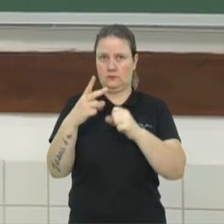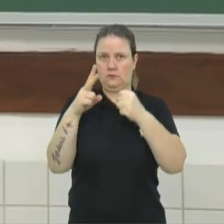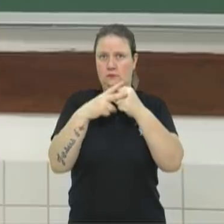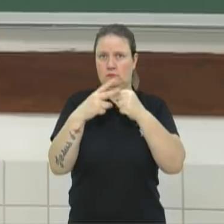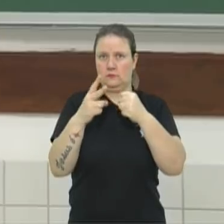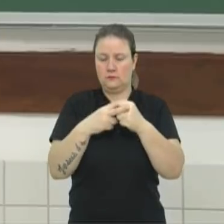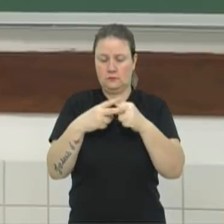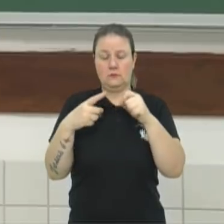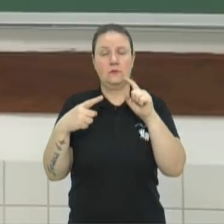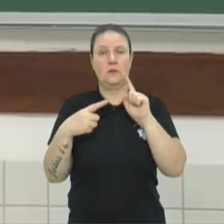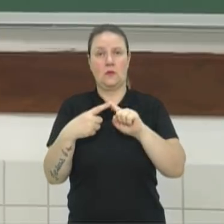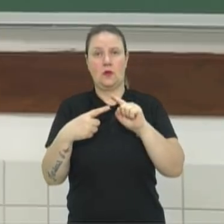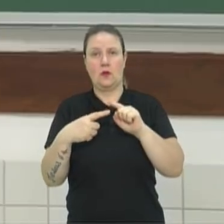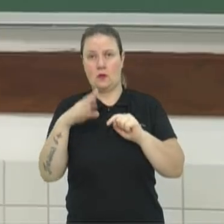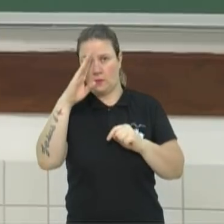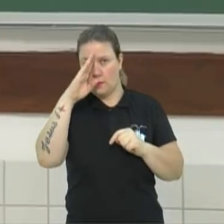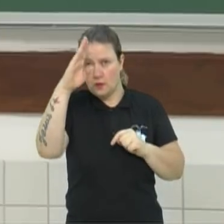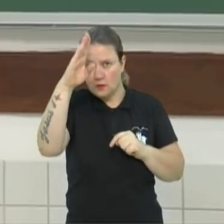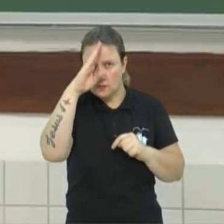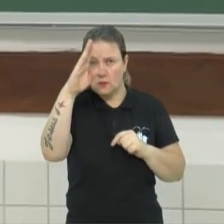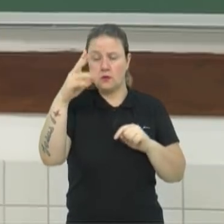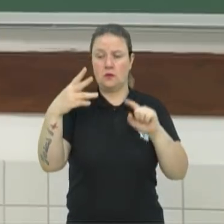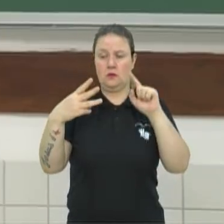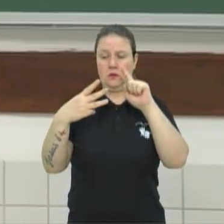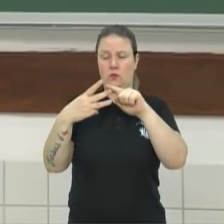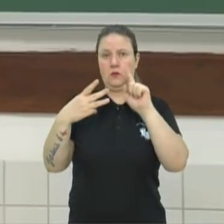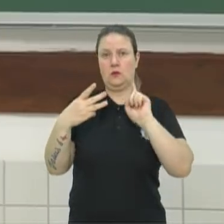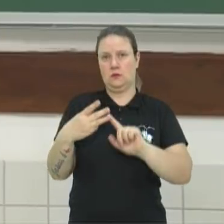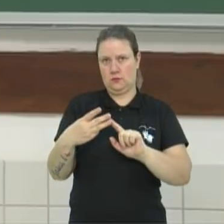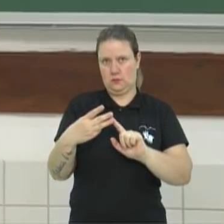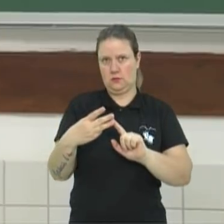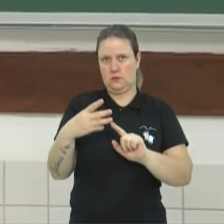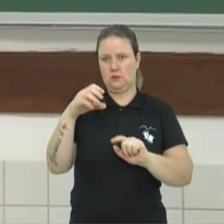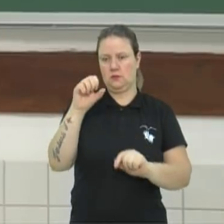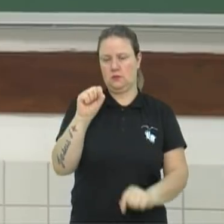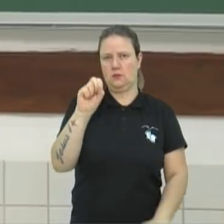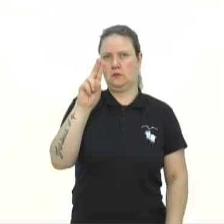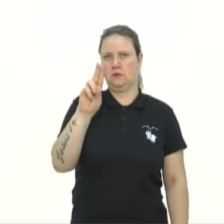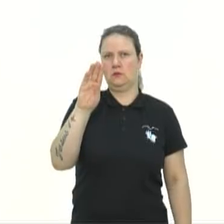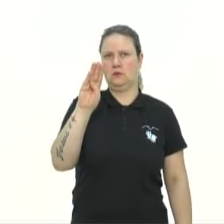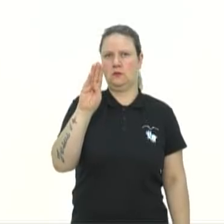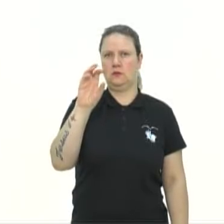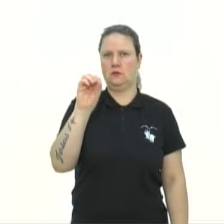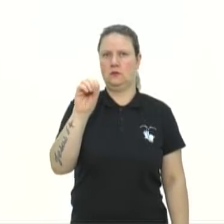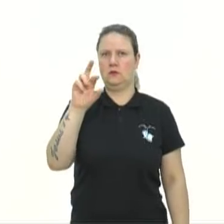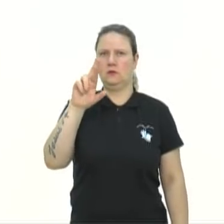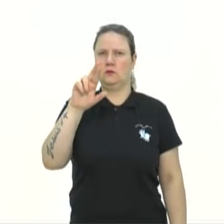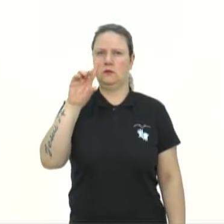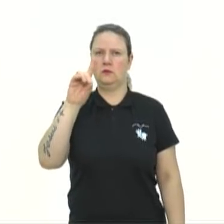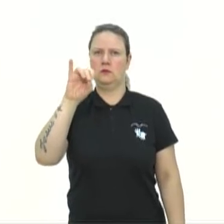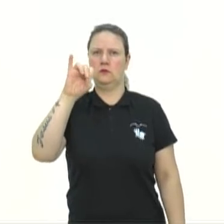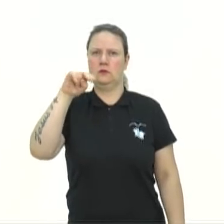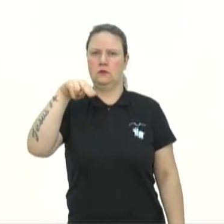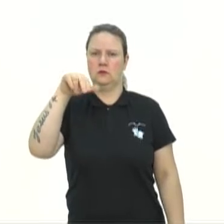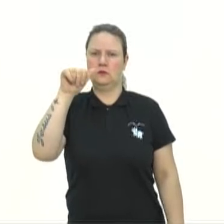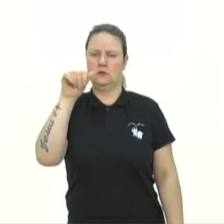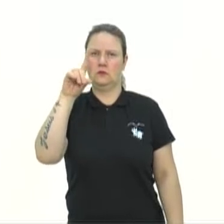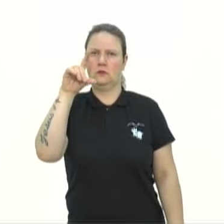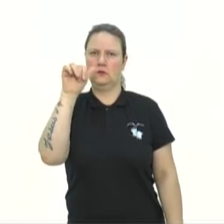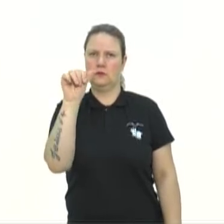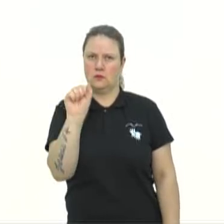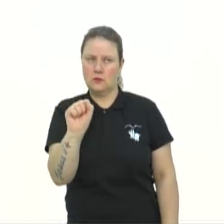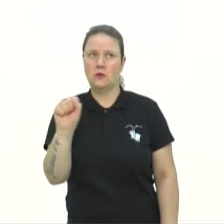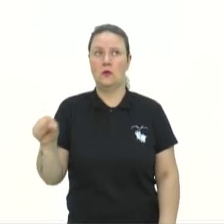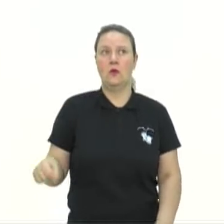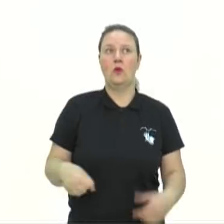oração principal e temos duas orações subordinadas. Vamos observar? A número 1, embora não se deva